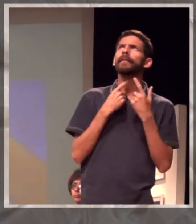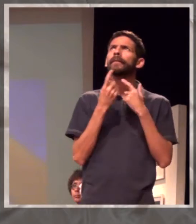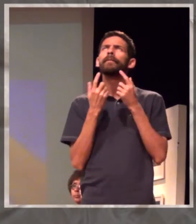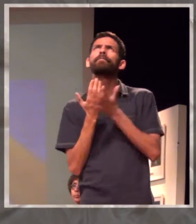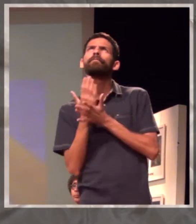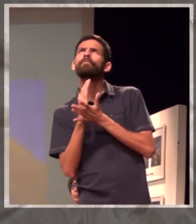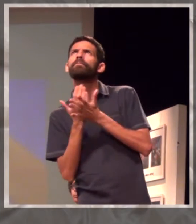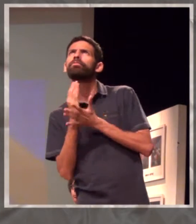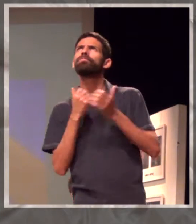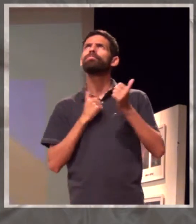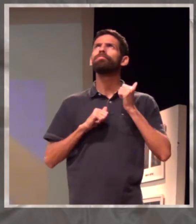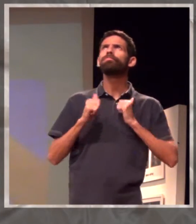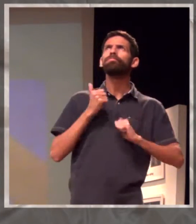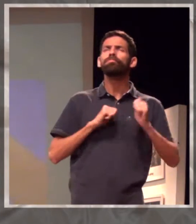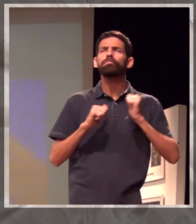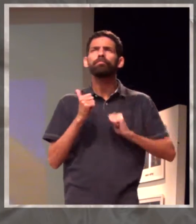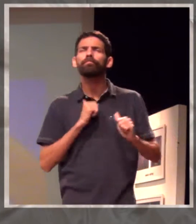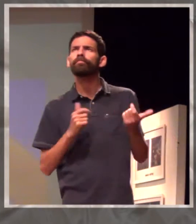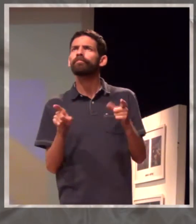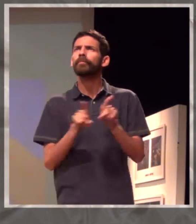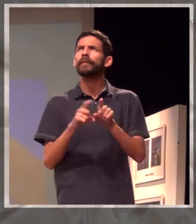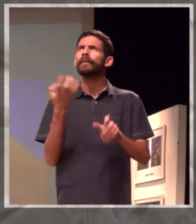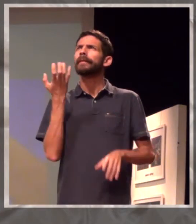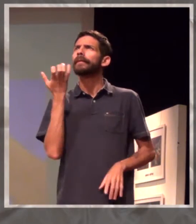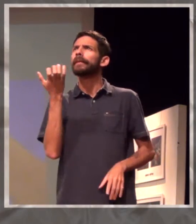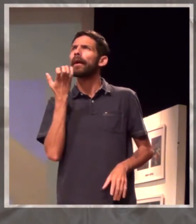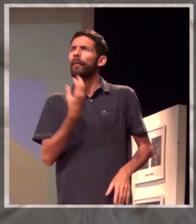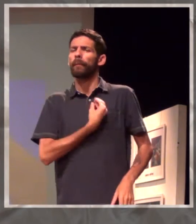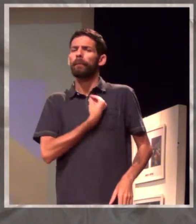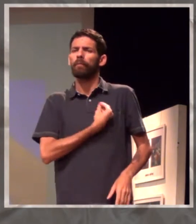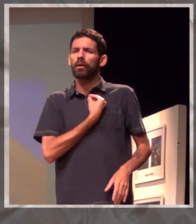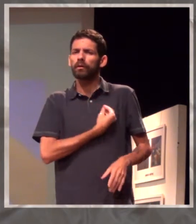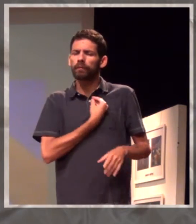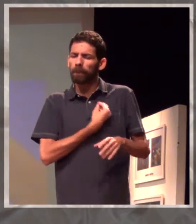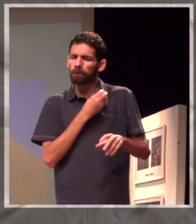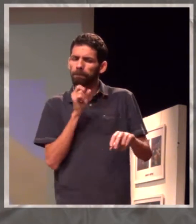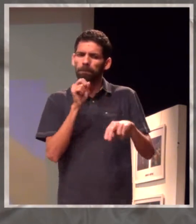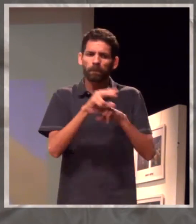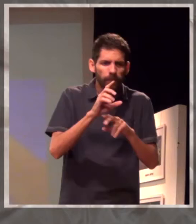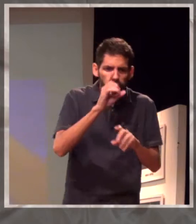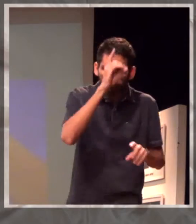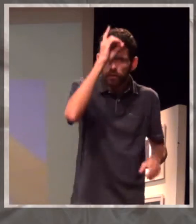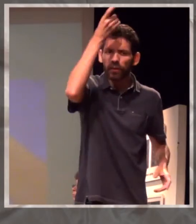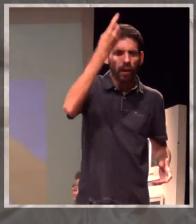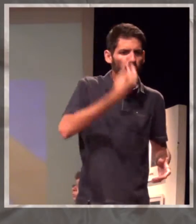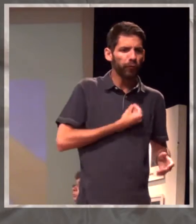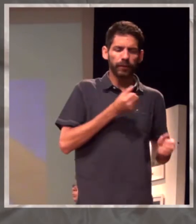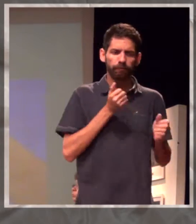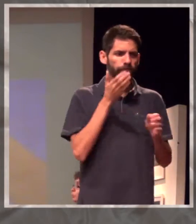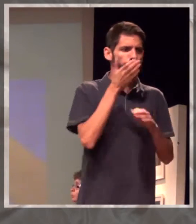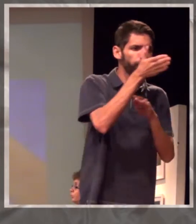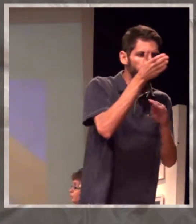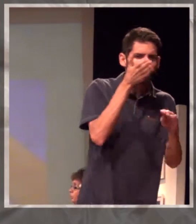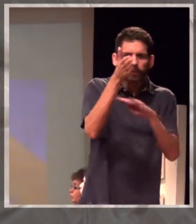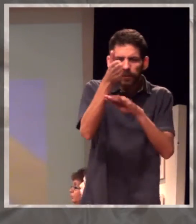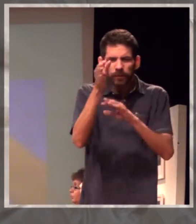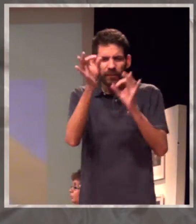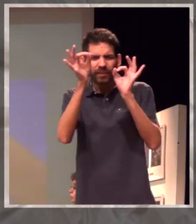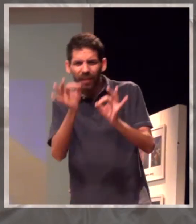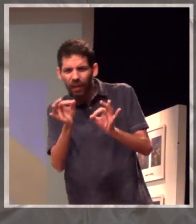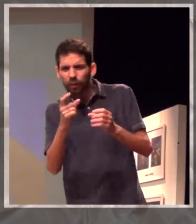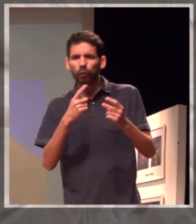incertezas, né? A vontade de querer participar, a vontade de querer inventar um caminho, né? Suas certezas,